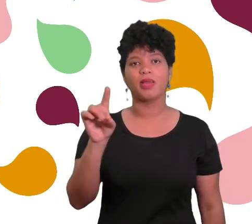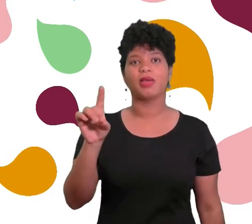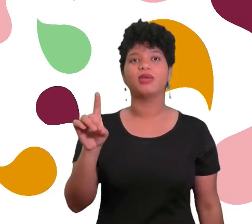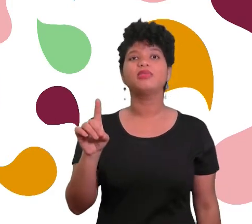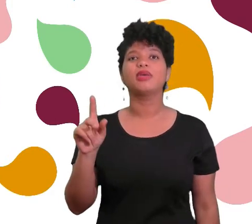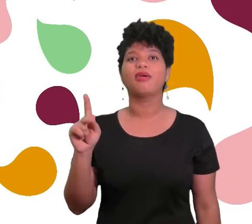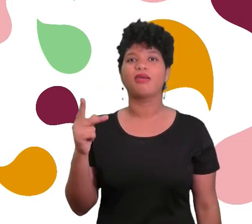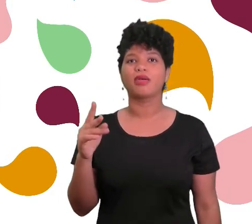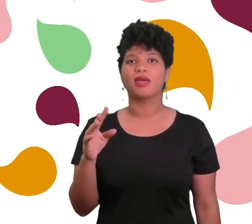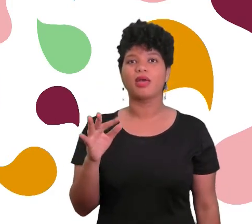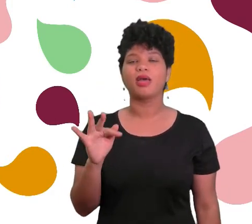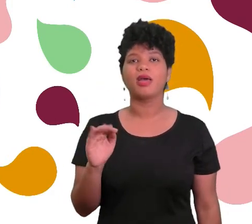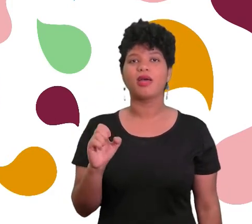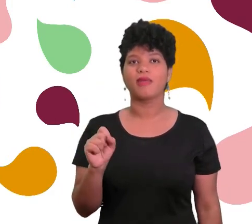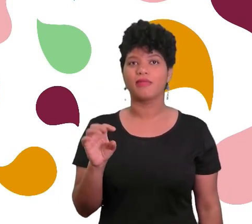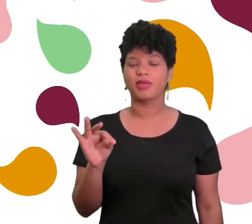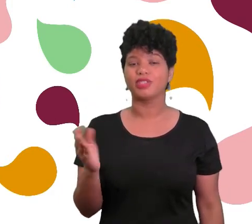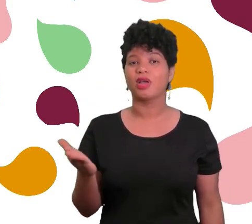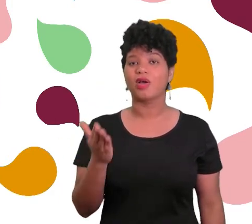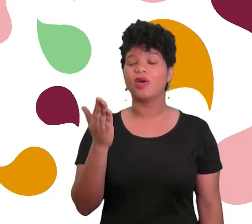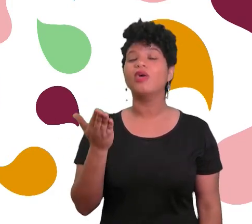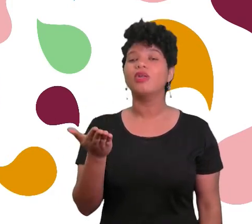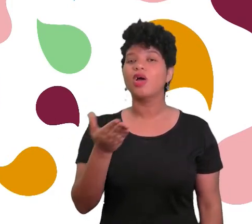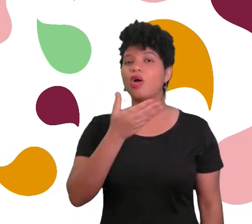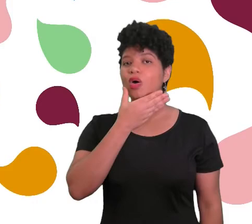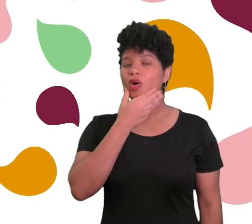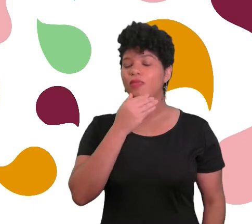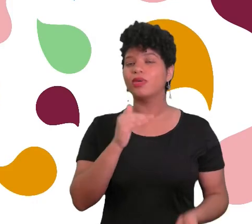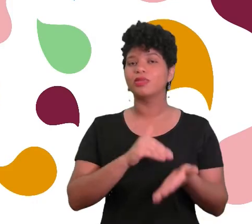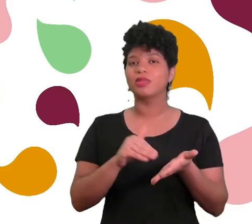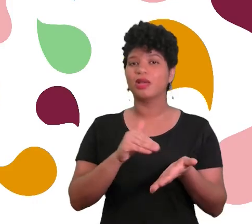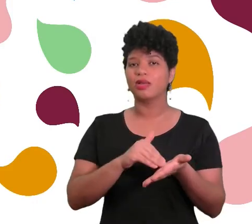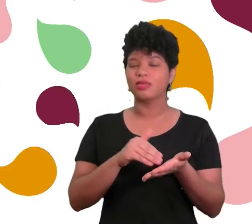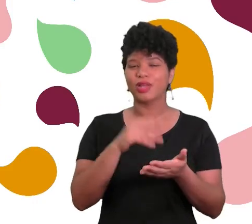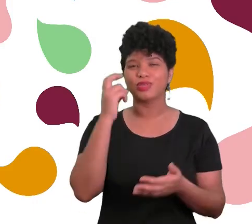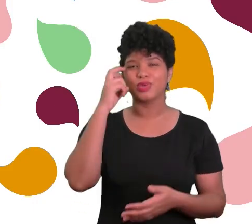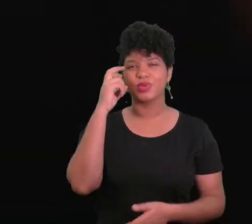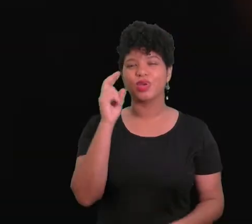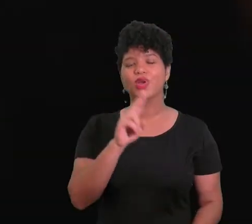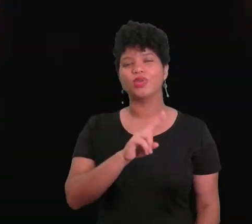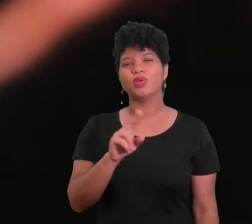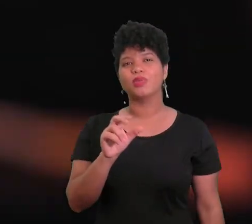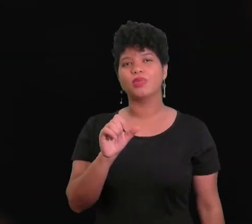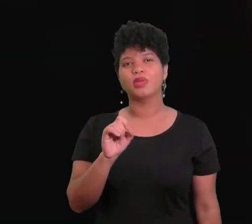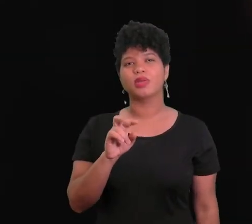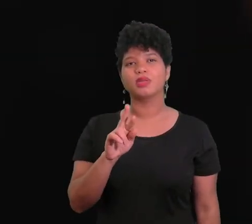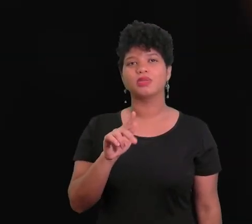ouve agora o secretário de Cultura e Economia Criativa de São Paulo, Sérgio Sá Leitão.